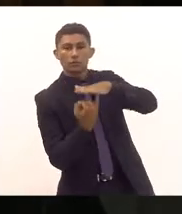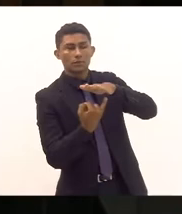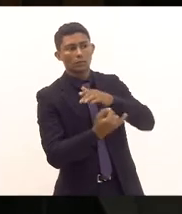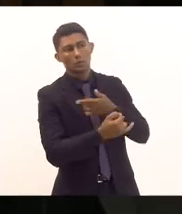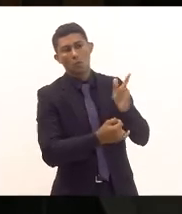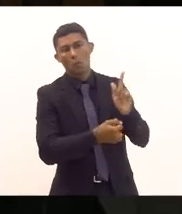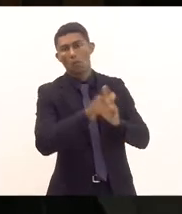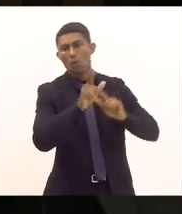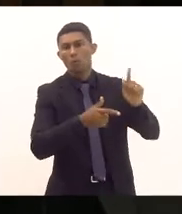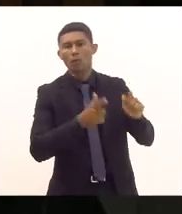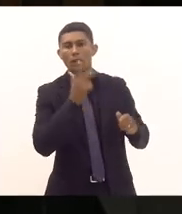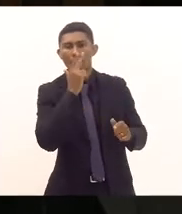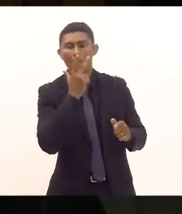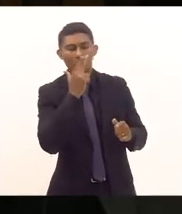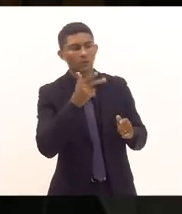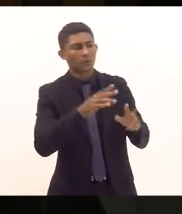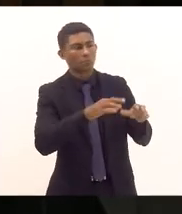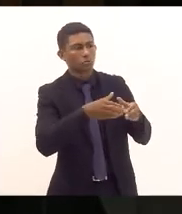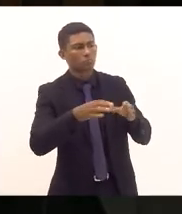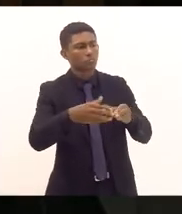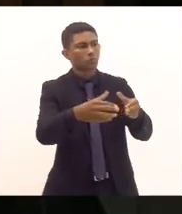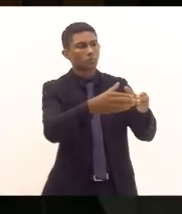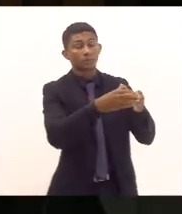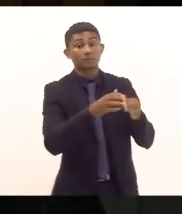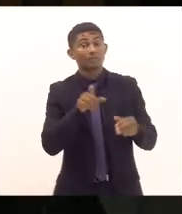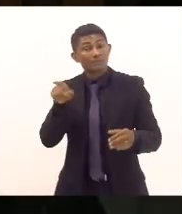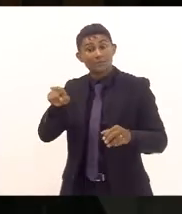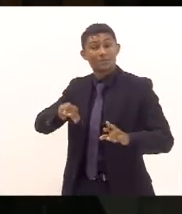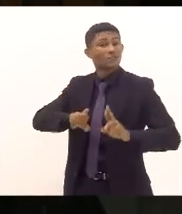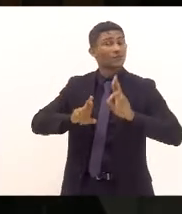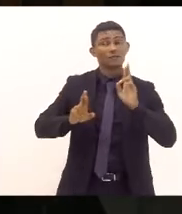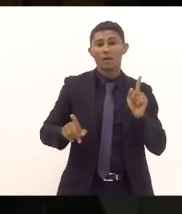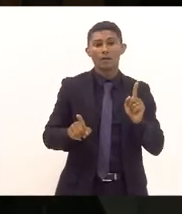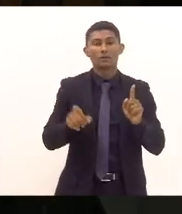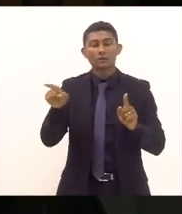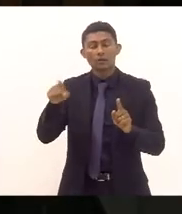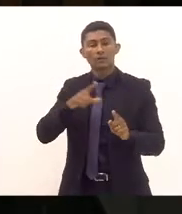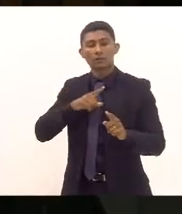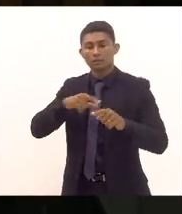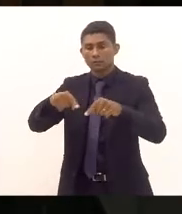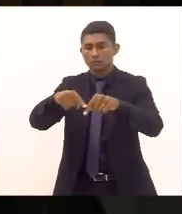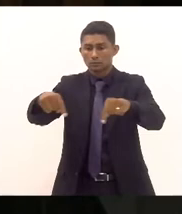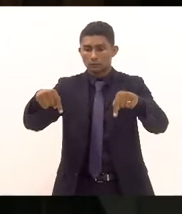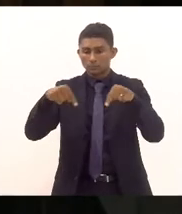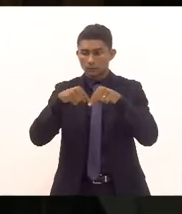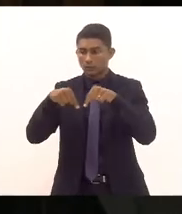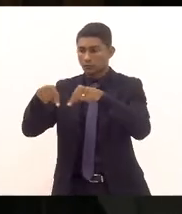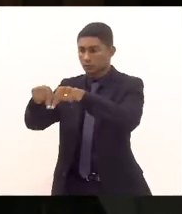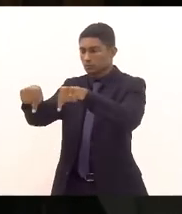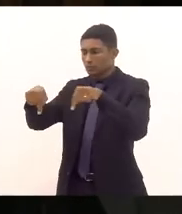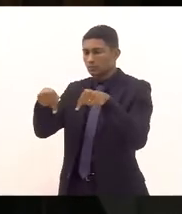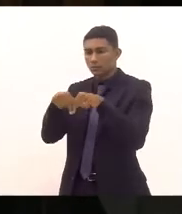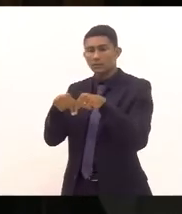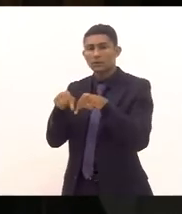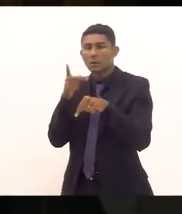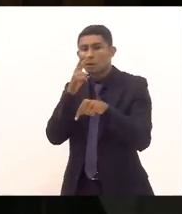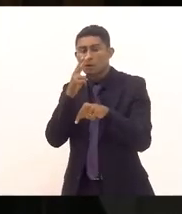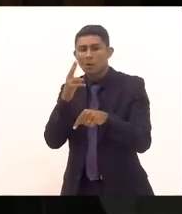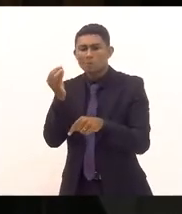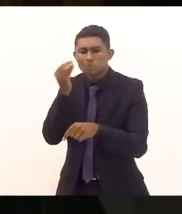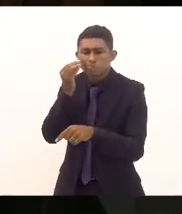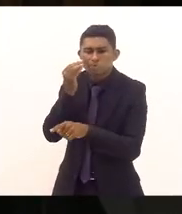de nível superior ela tem laboratório Porque toda sua concepção ela voltada desde o início da